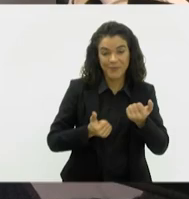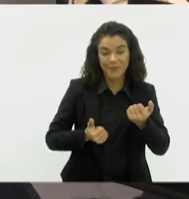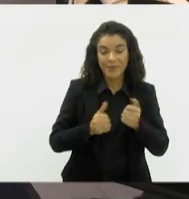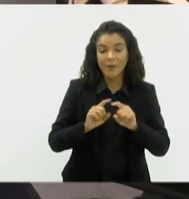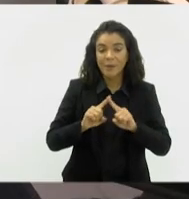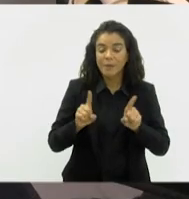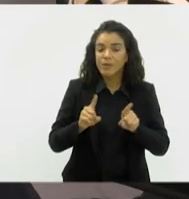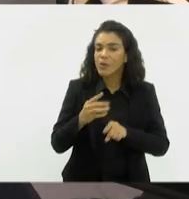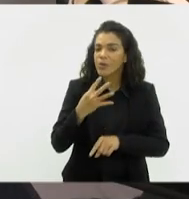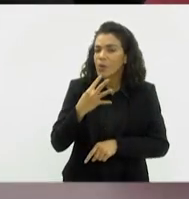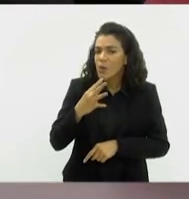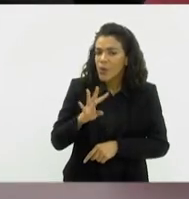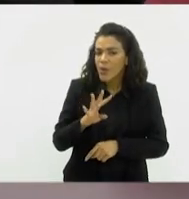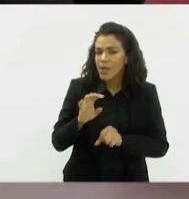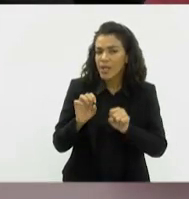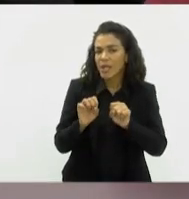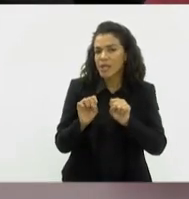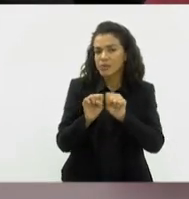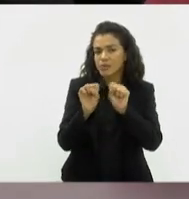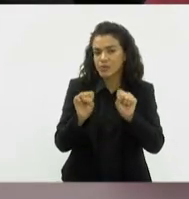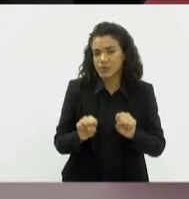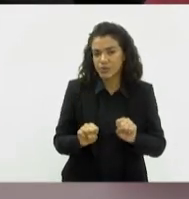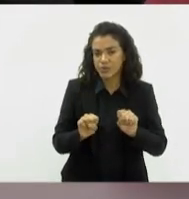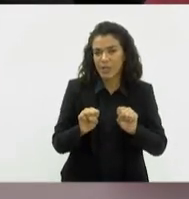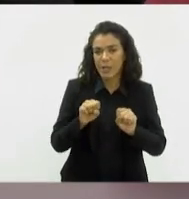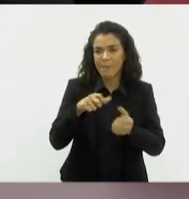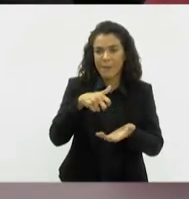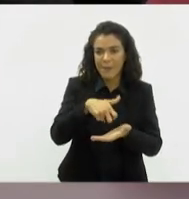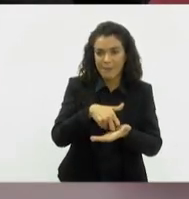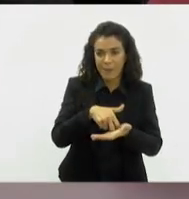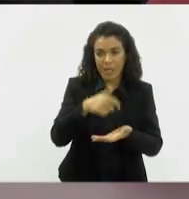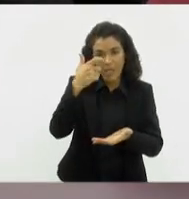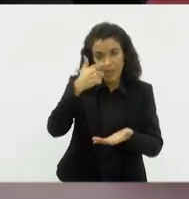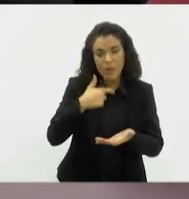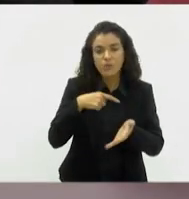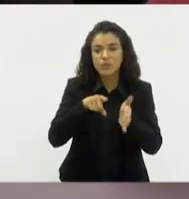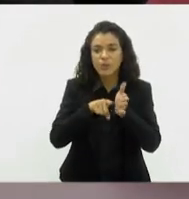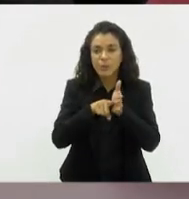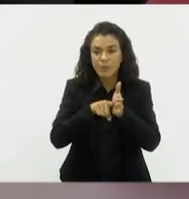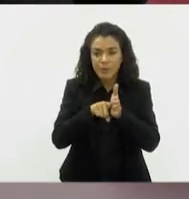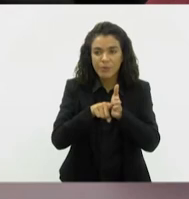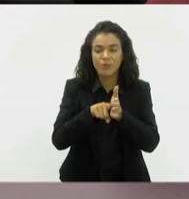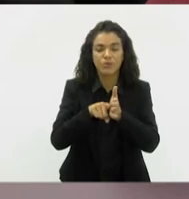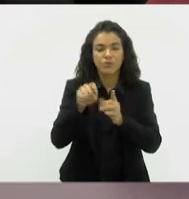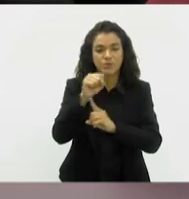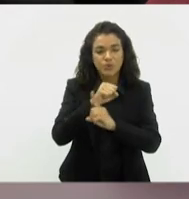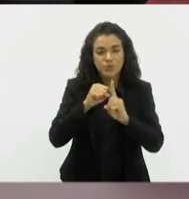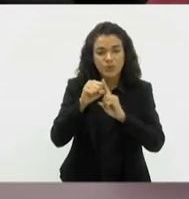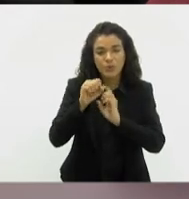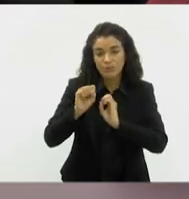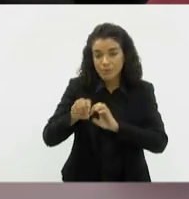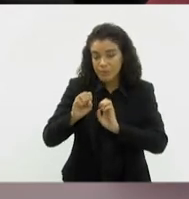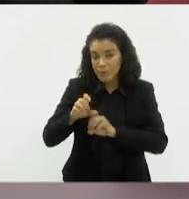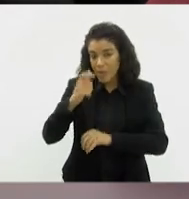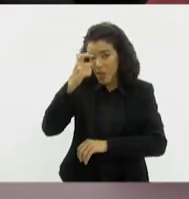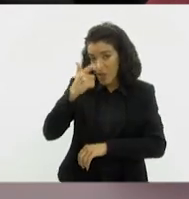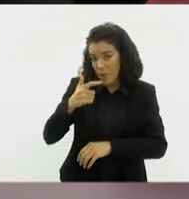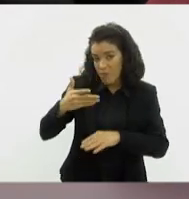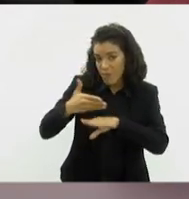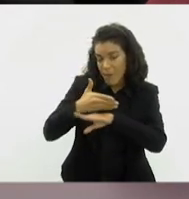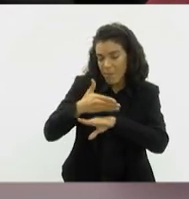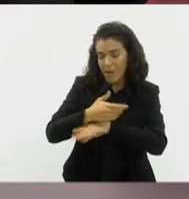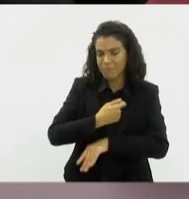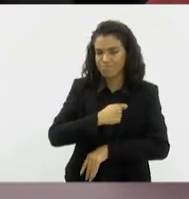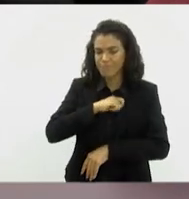não conheço o sistema penal, mas sou perita em socioeducativo. Faço fiscalização nas unidades